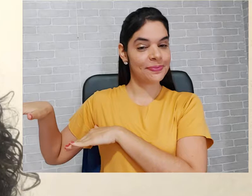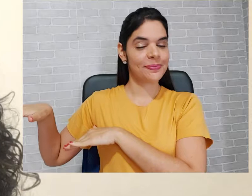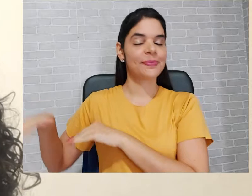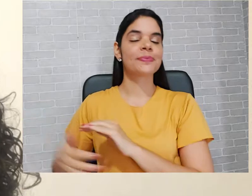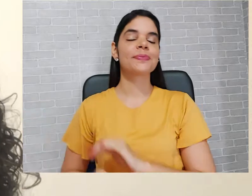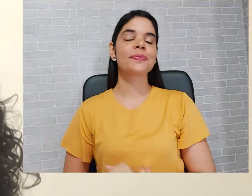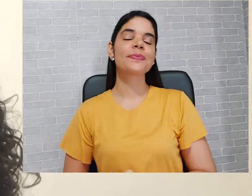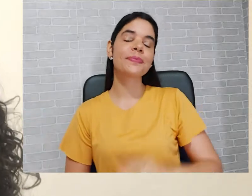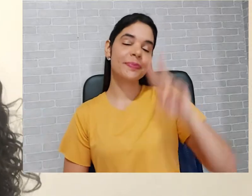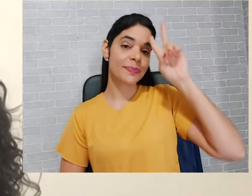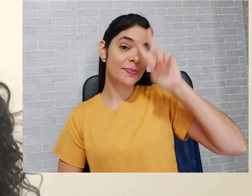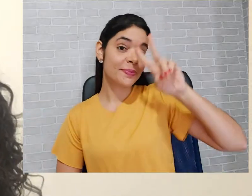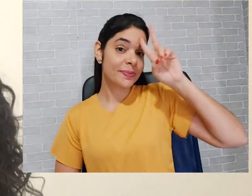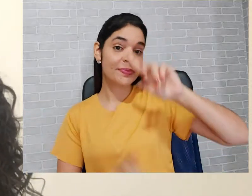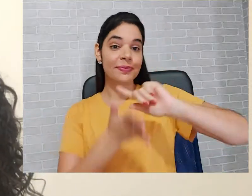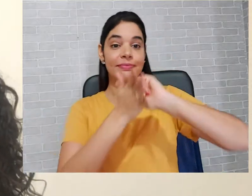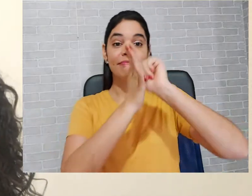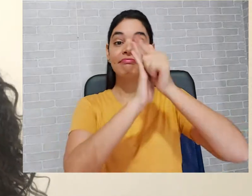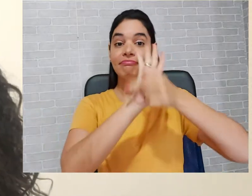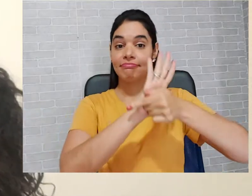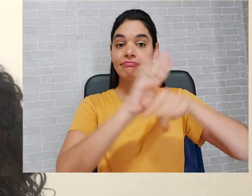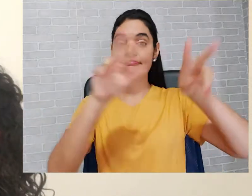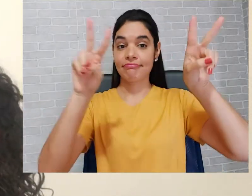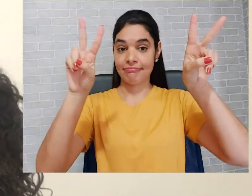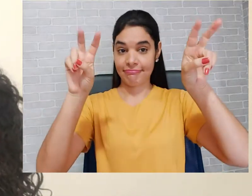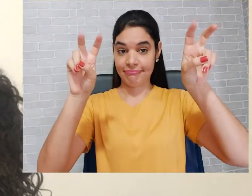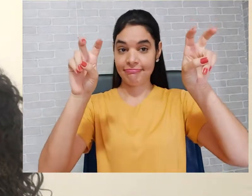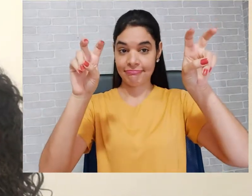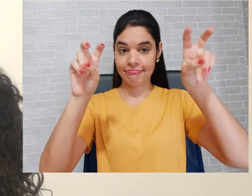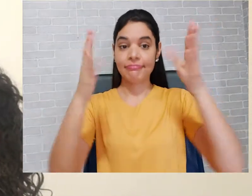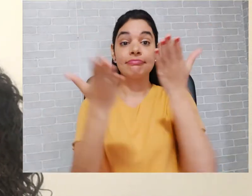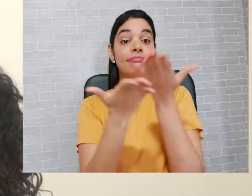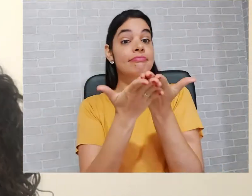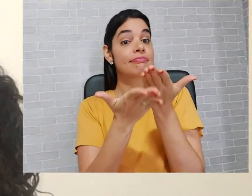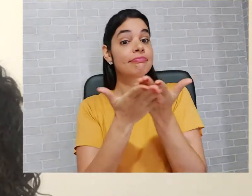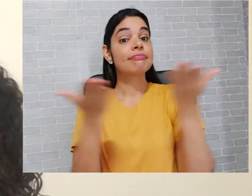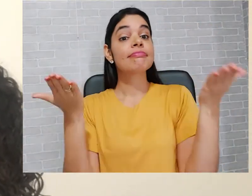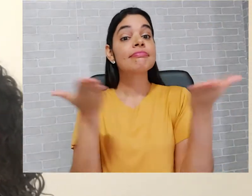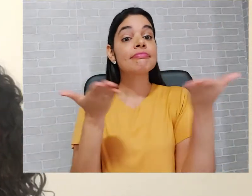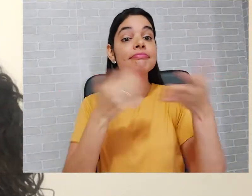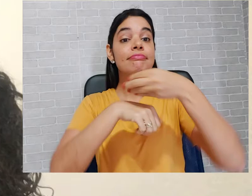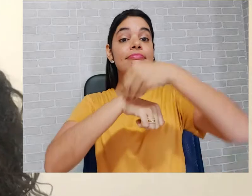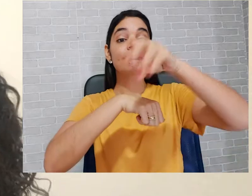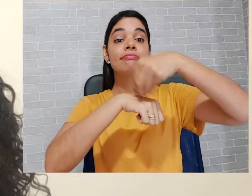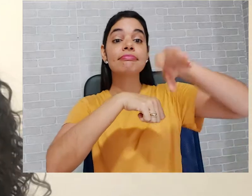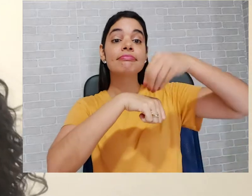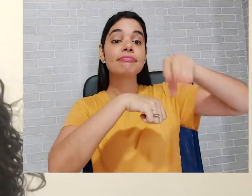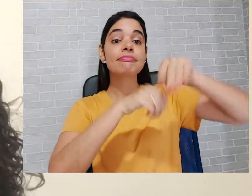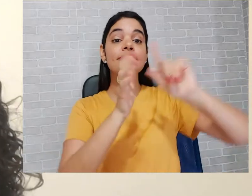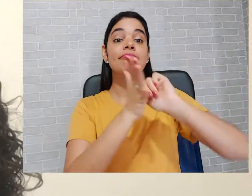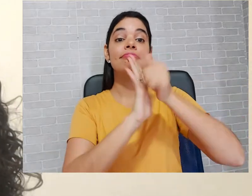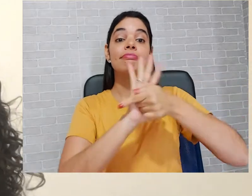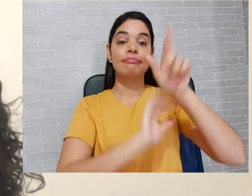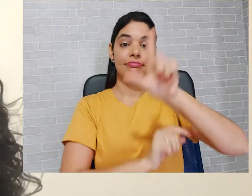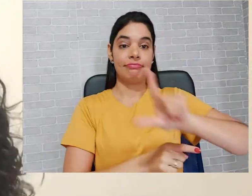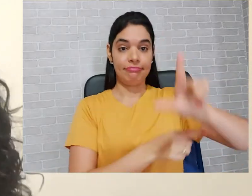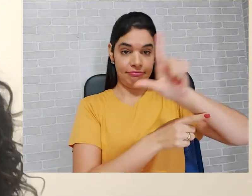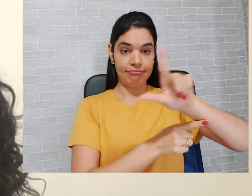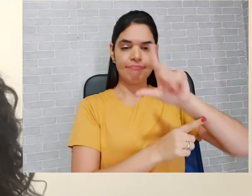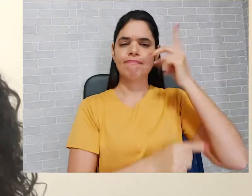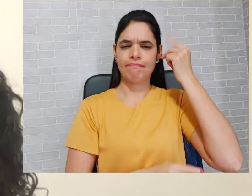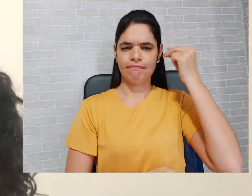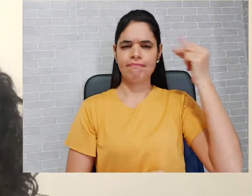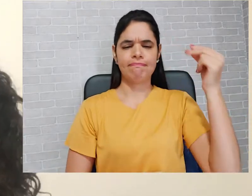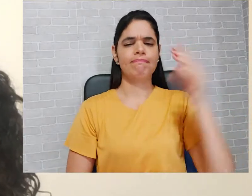Guiana Francesa, História, Gêneros e Temas. Nessa aula eu quero compartilhar com vocês sobre um gênero literário